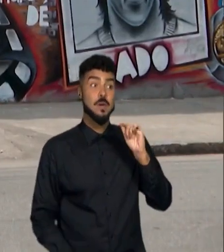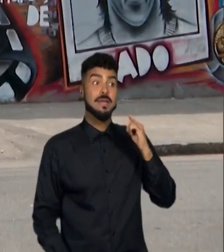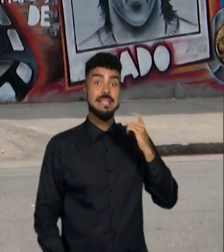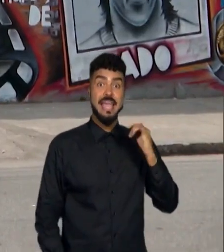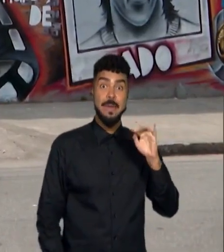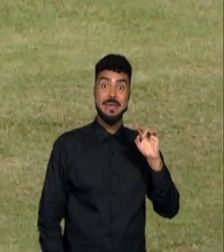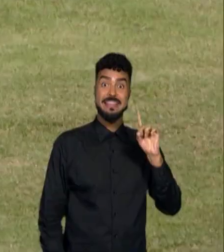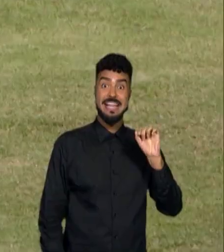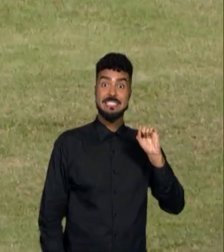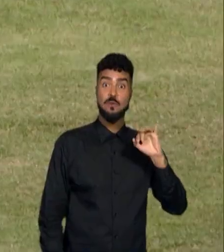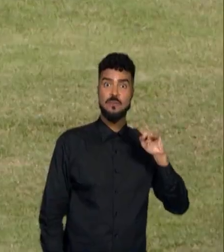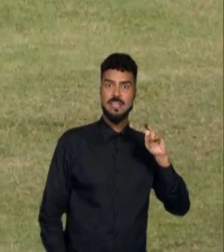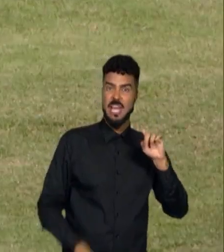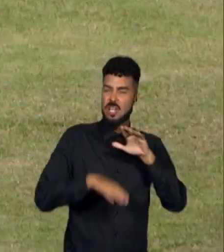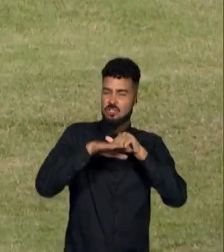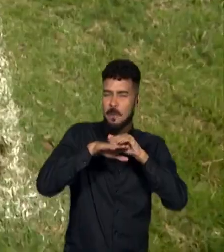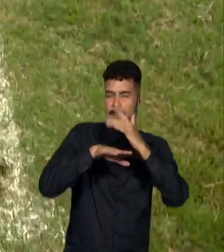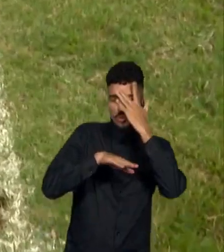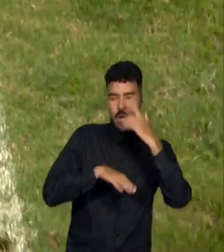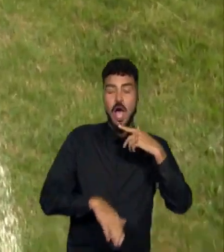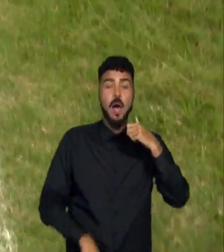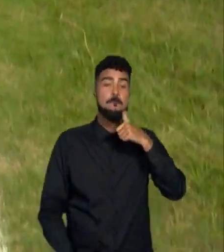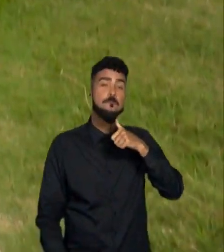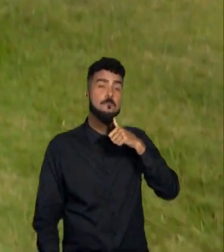Moça Bonita.